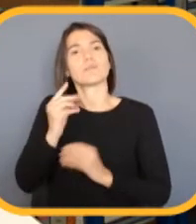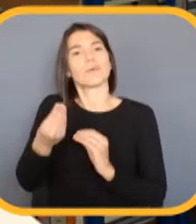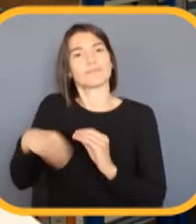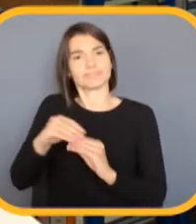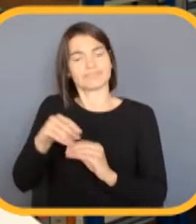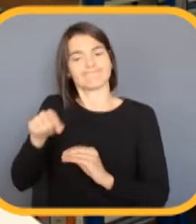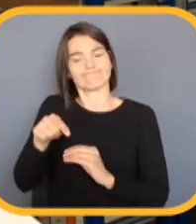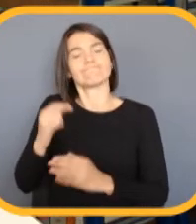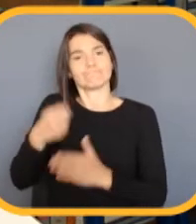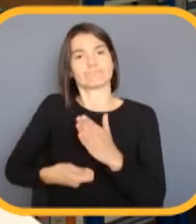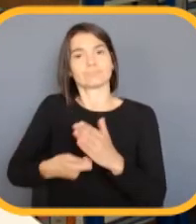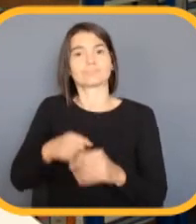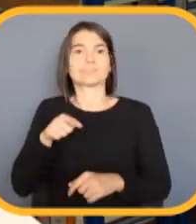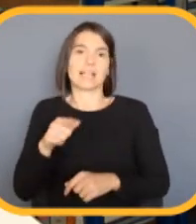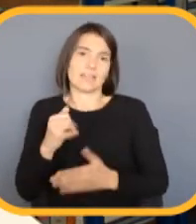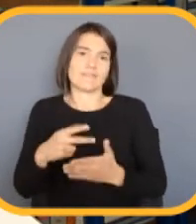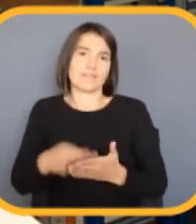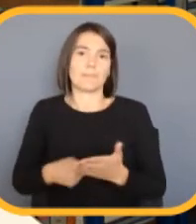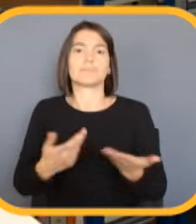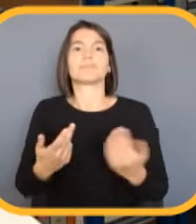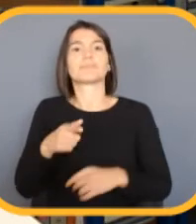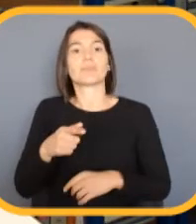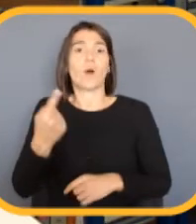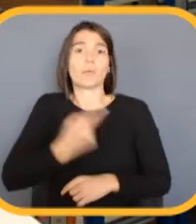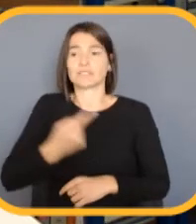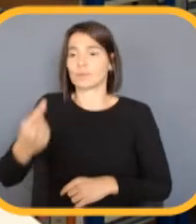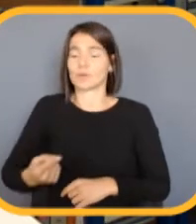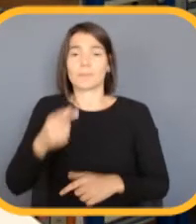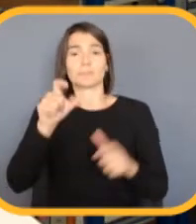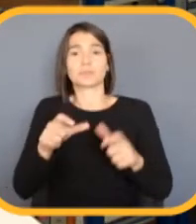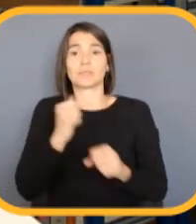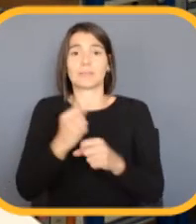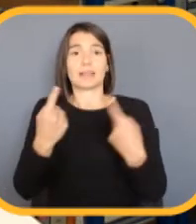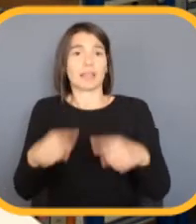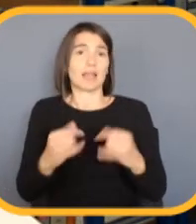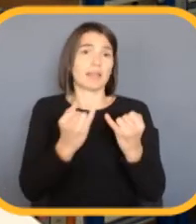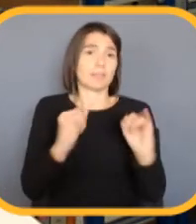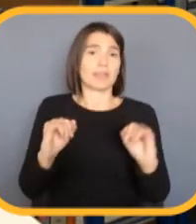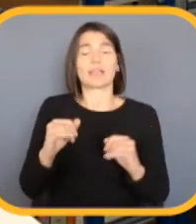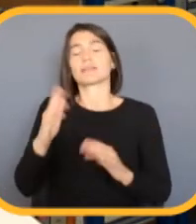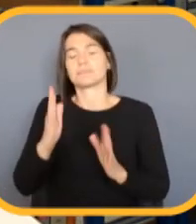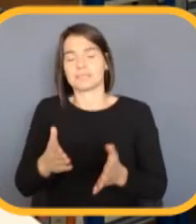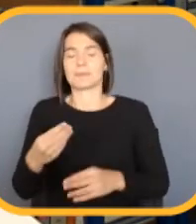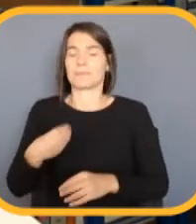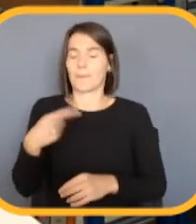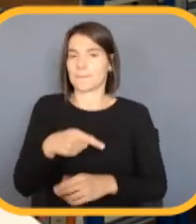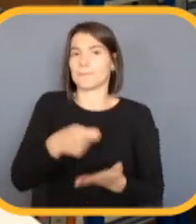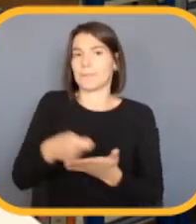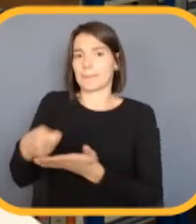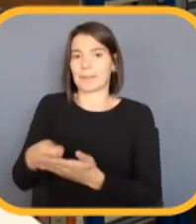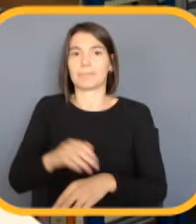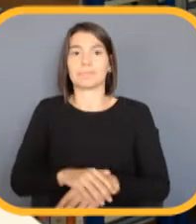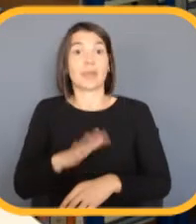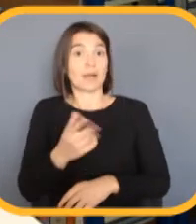Valor Acrescentado. Estas são as principais obrigações fiscais com que qualquer trabalhador independente tem que se preocupar,